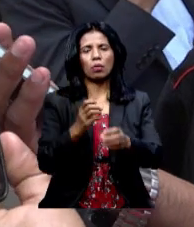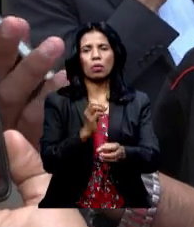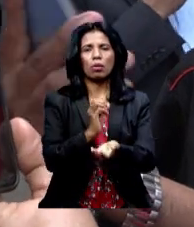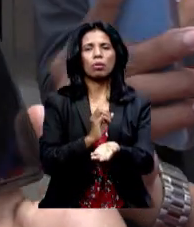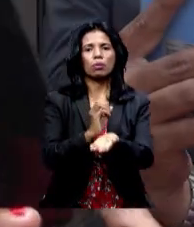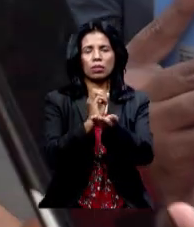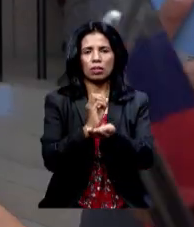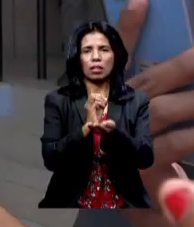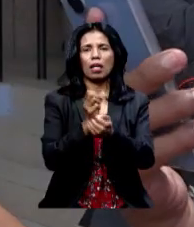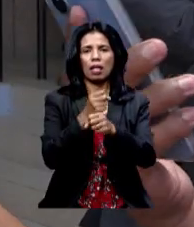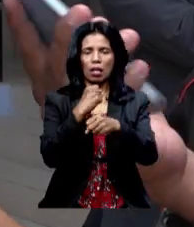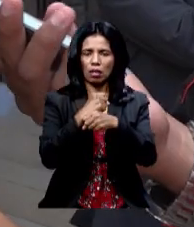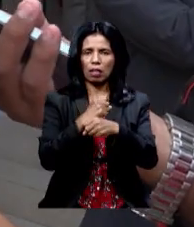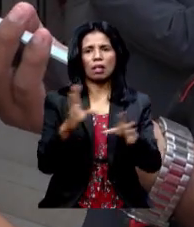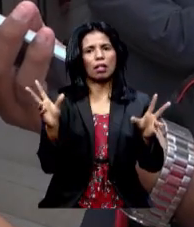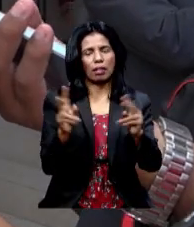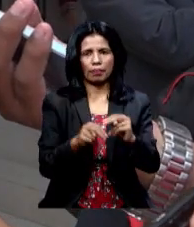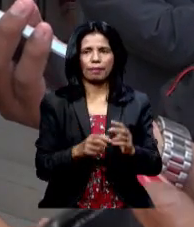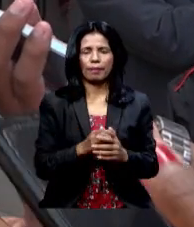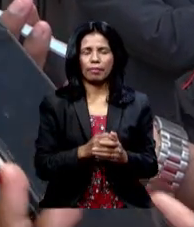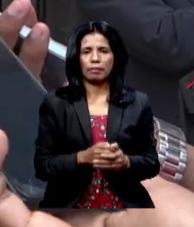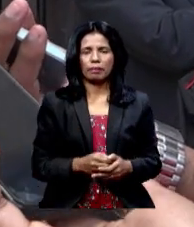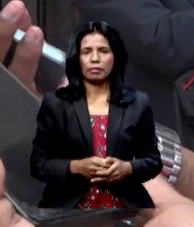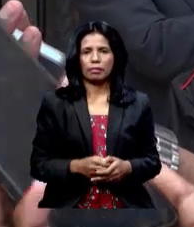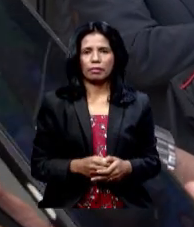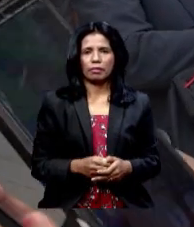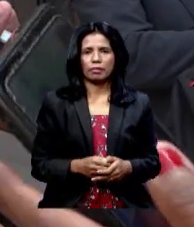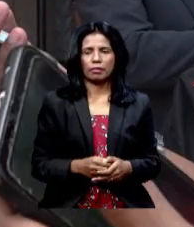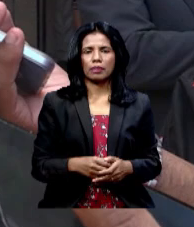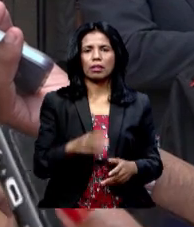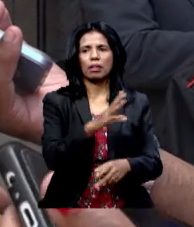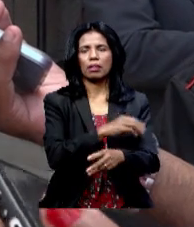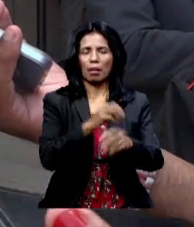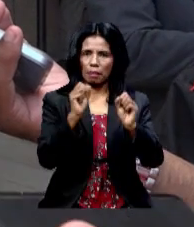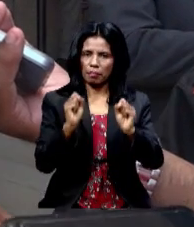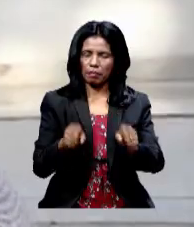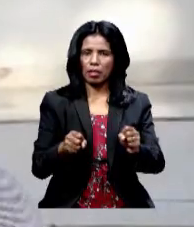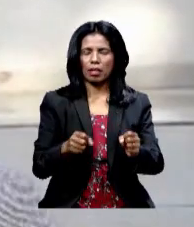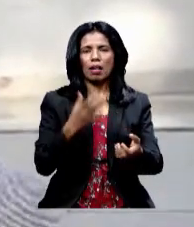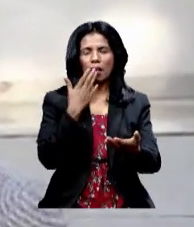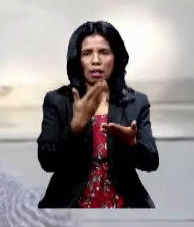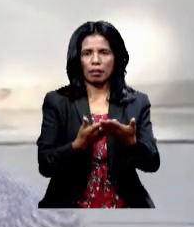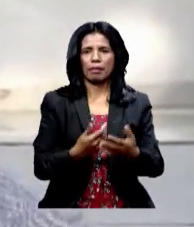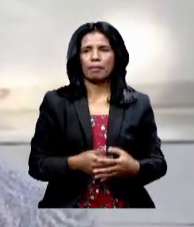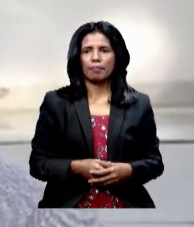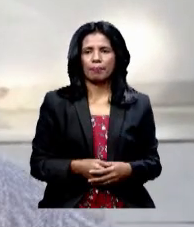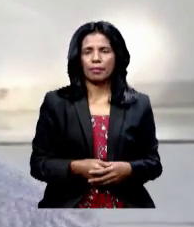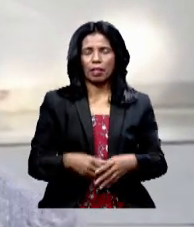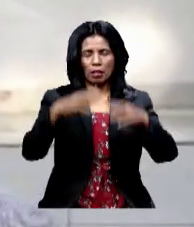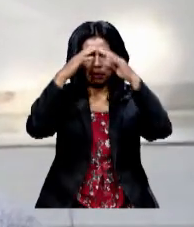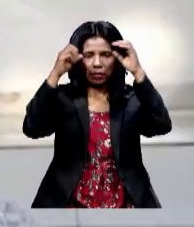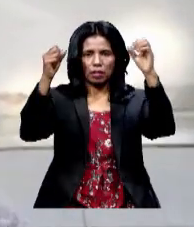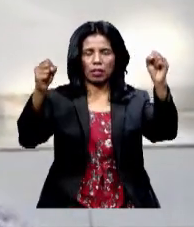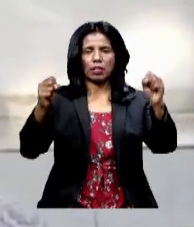né não se dá lá nem mas tu vele finalmente vele ter tu nem mais los presidente autoridade